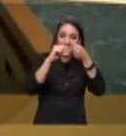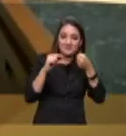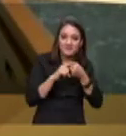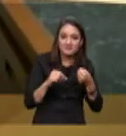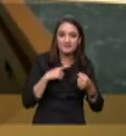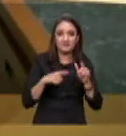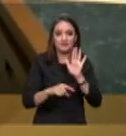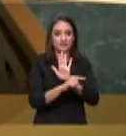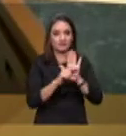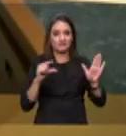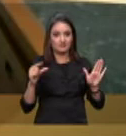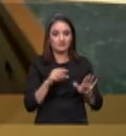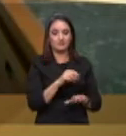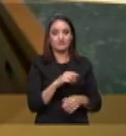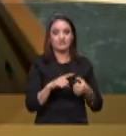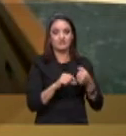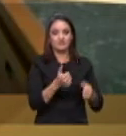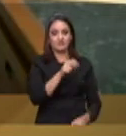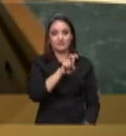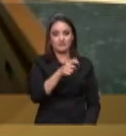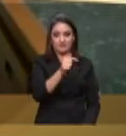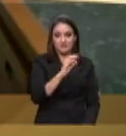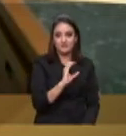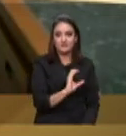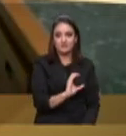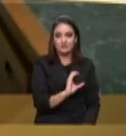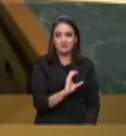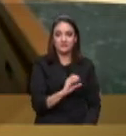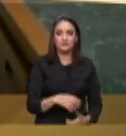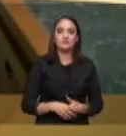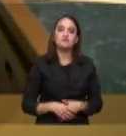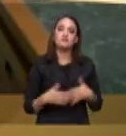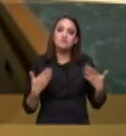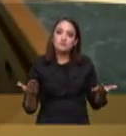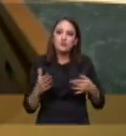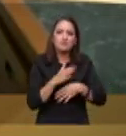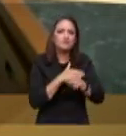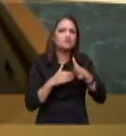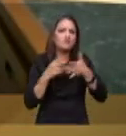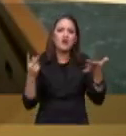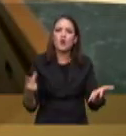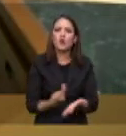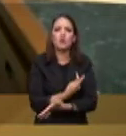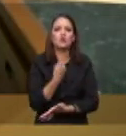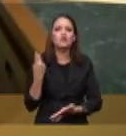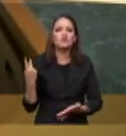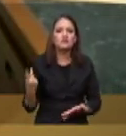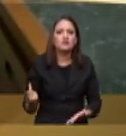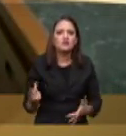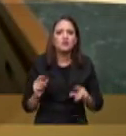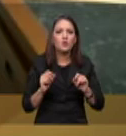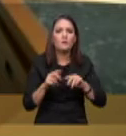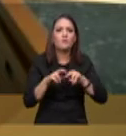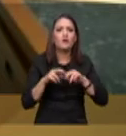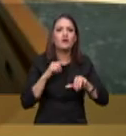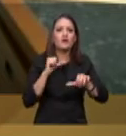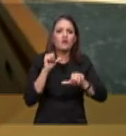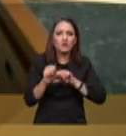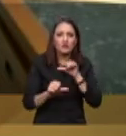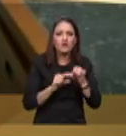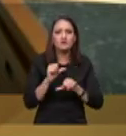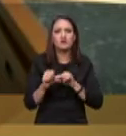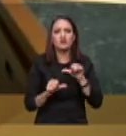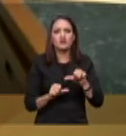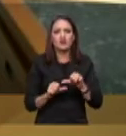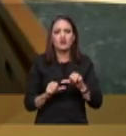contido no parágrafo do artigo 57C especificamente. Isso tudo se deu por conta da grande transformação que hoje o